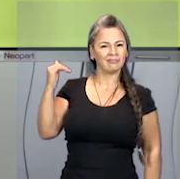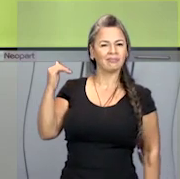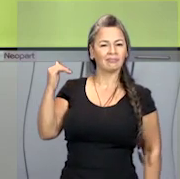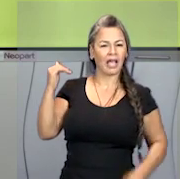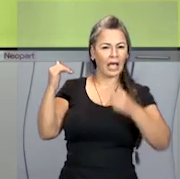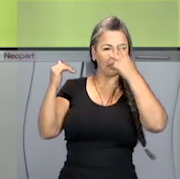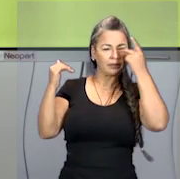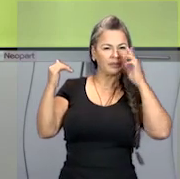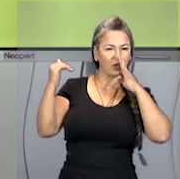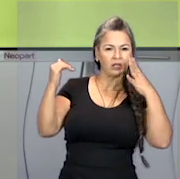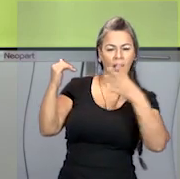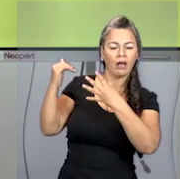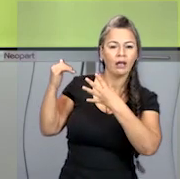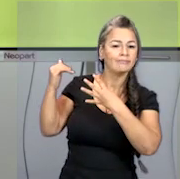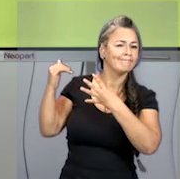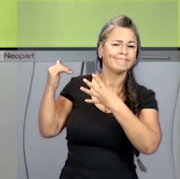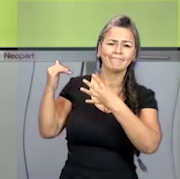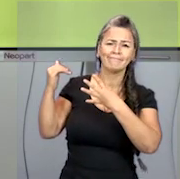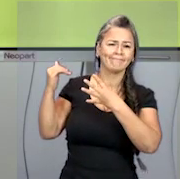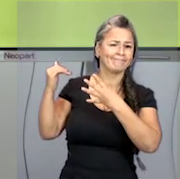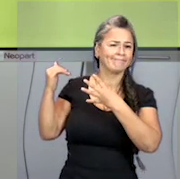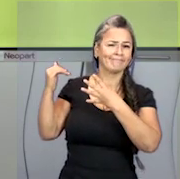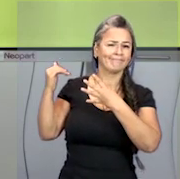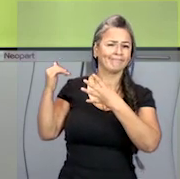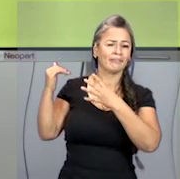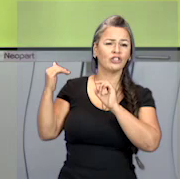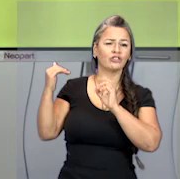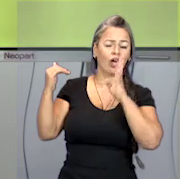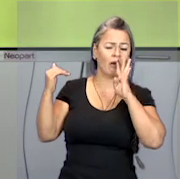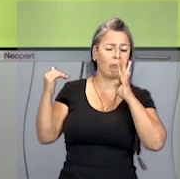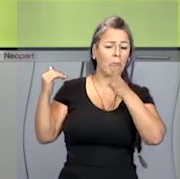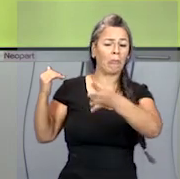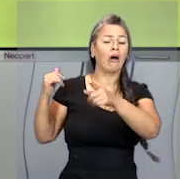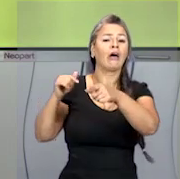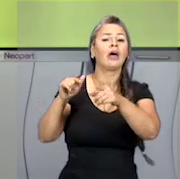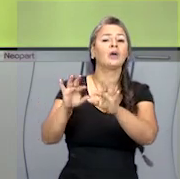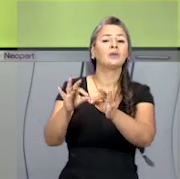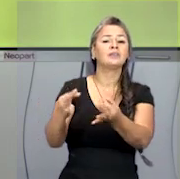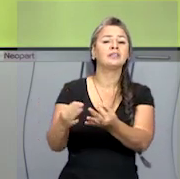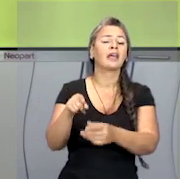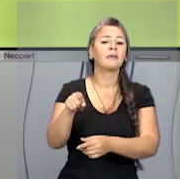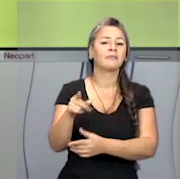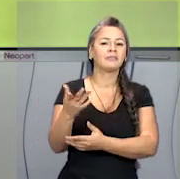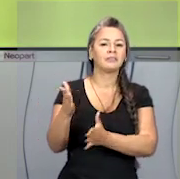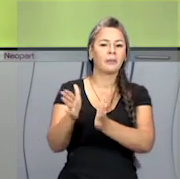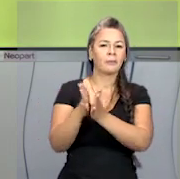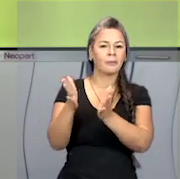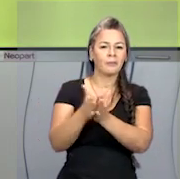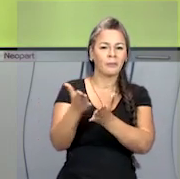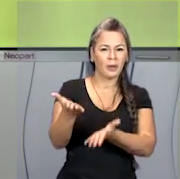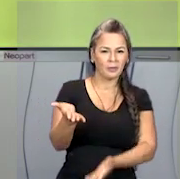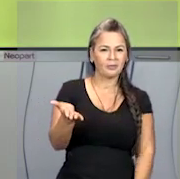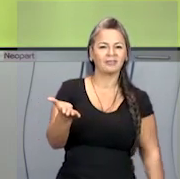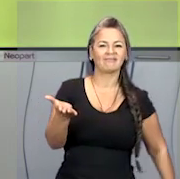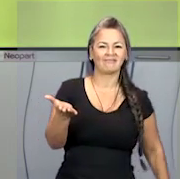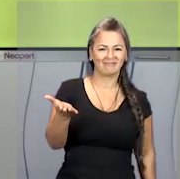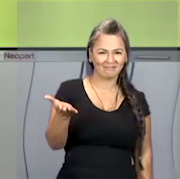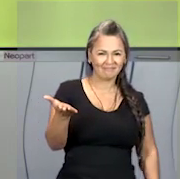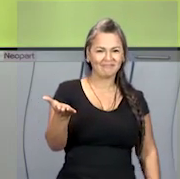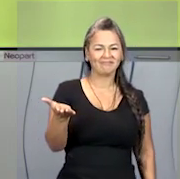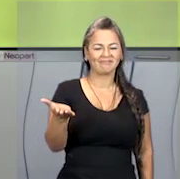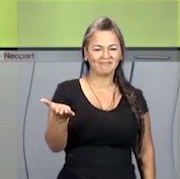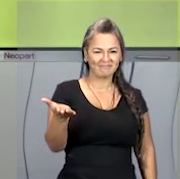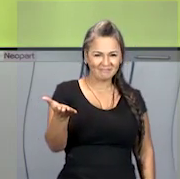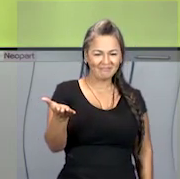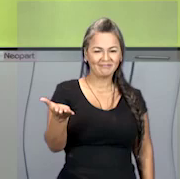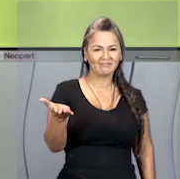seus atos, sempre é criminosa e seus crimes são sempre tratados como algo grave que deve ser punido das várias